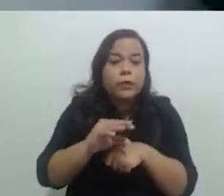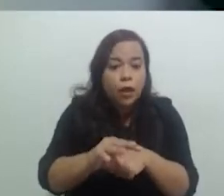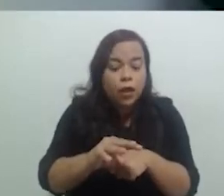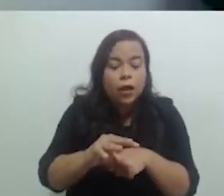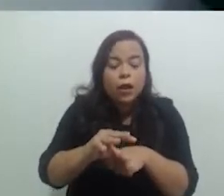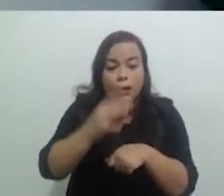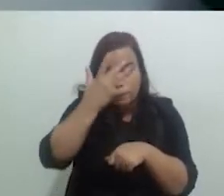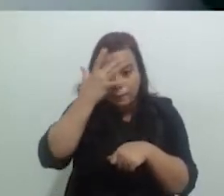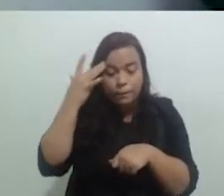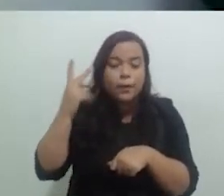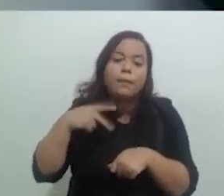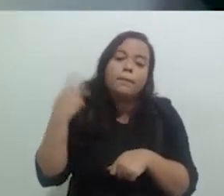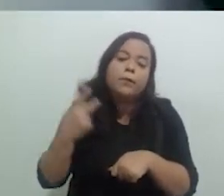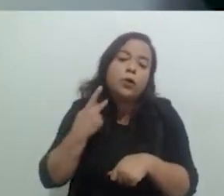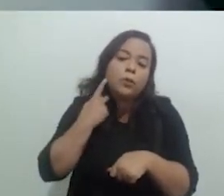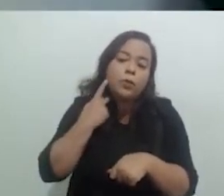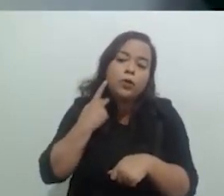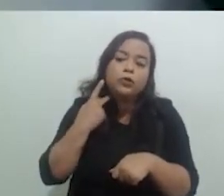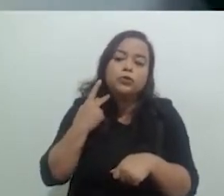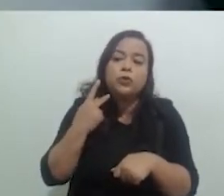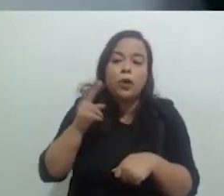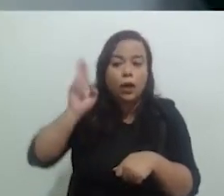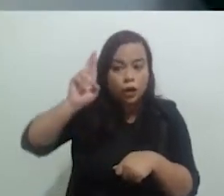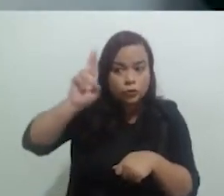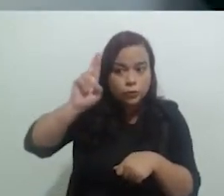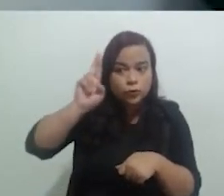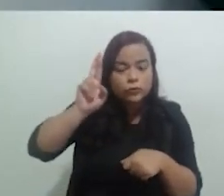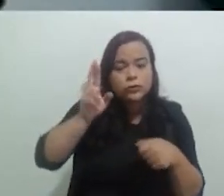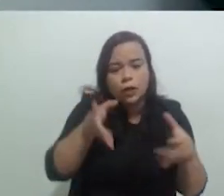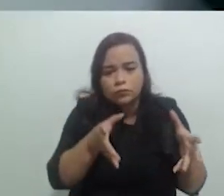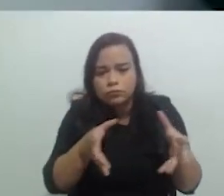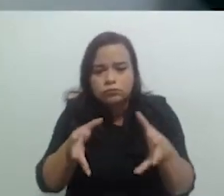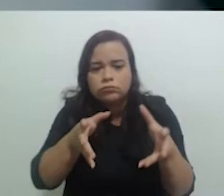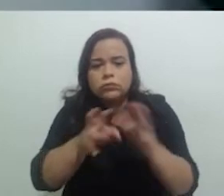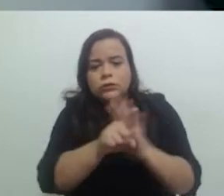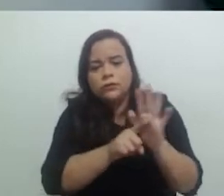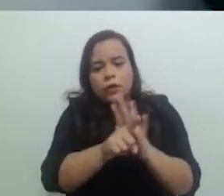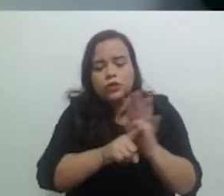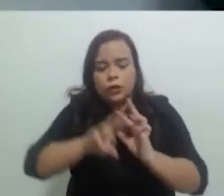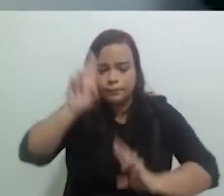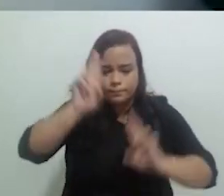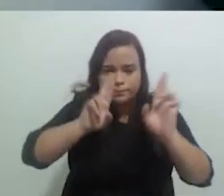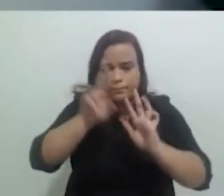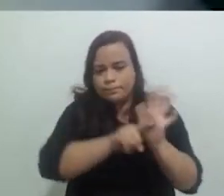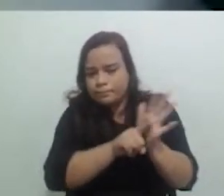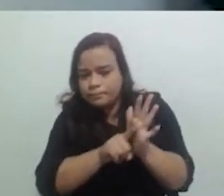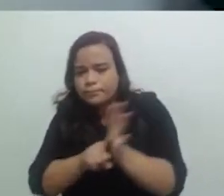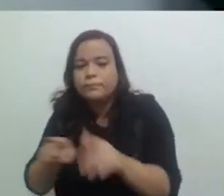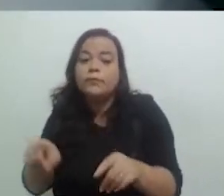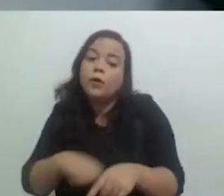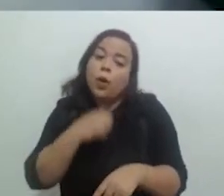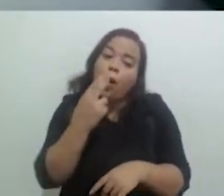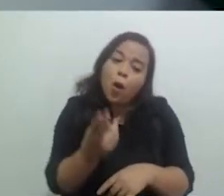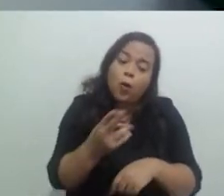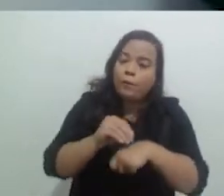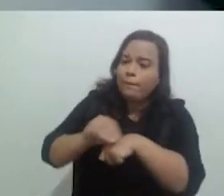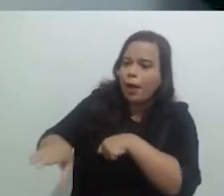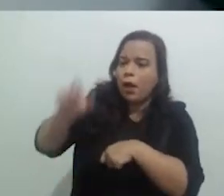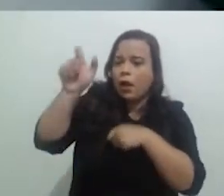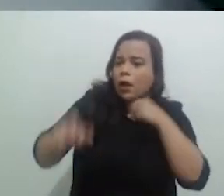a conduzir a investigação, ou simplesmente remeter ao delegado, porque se o